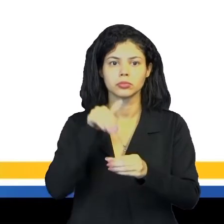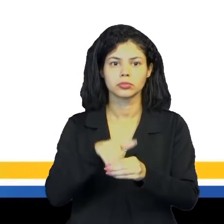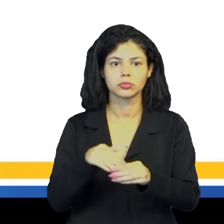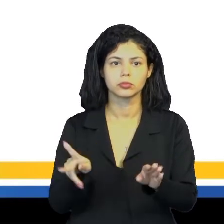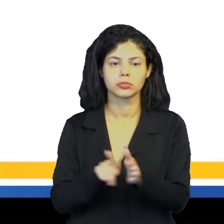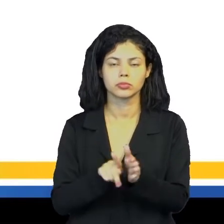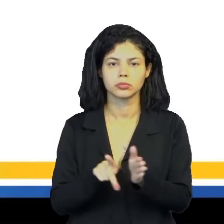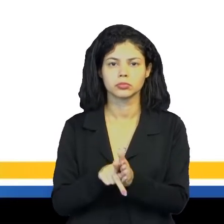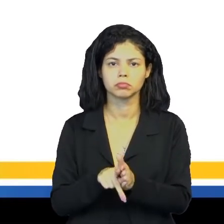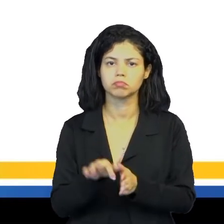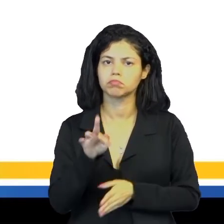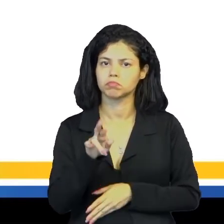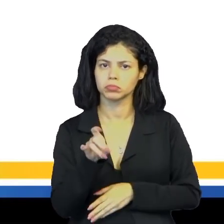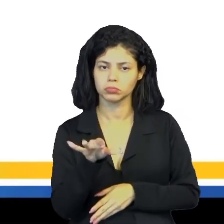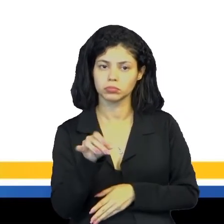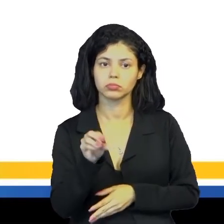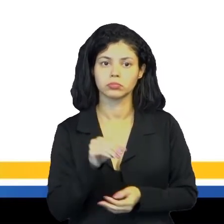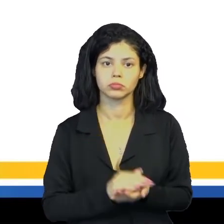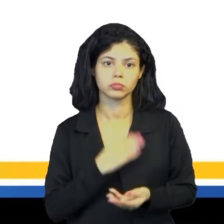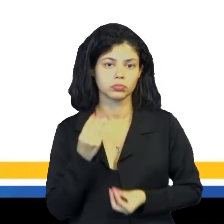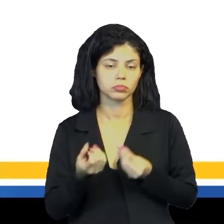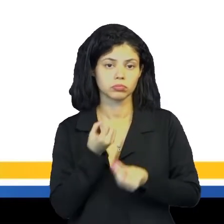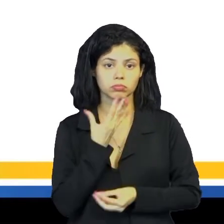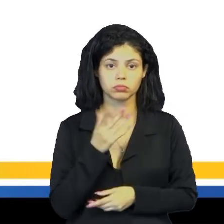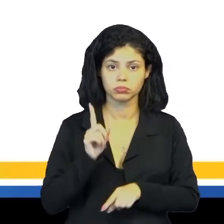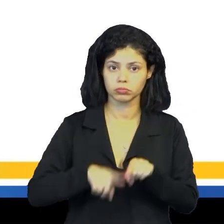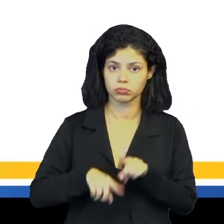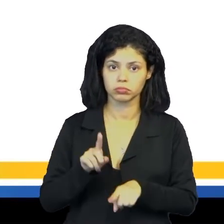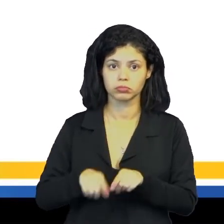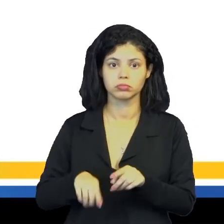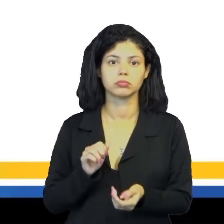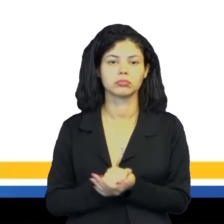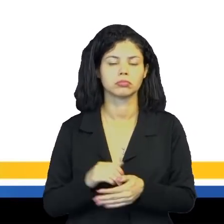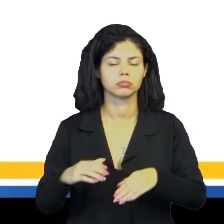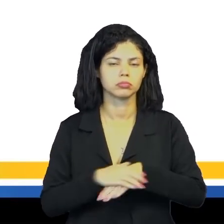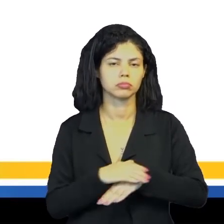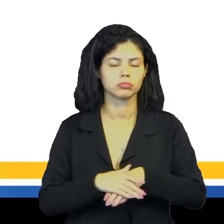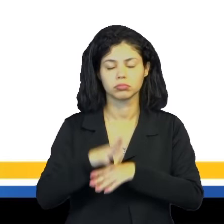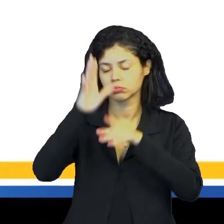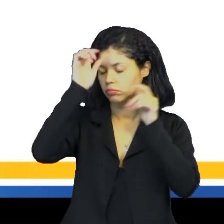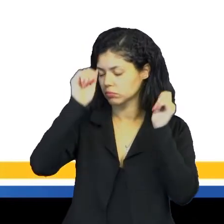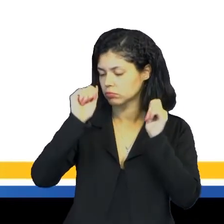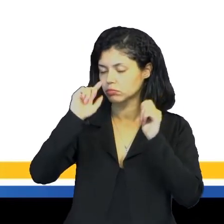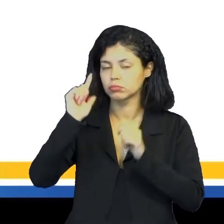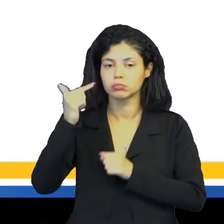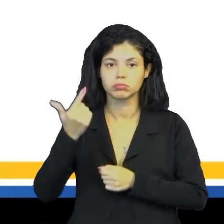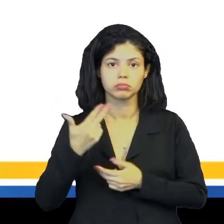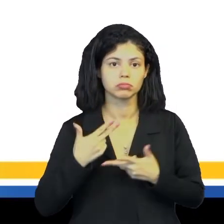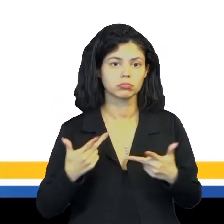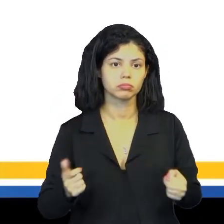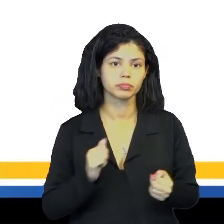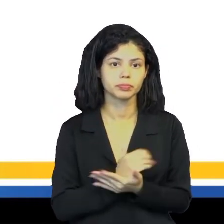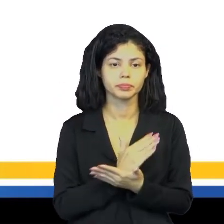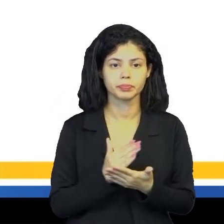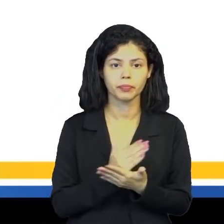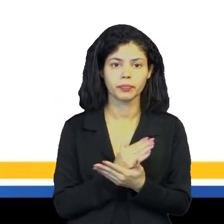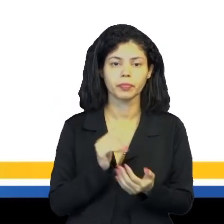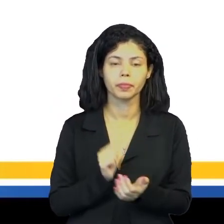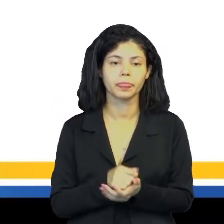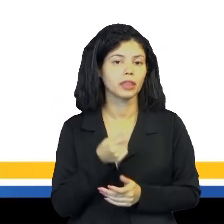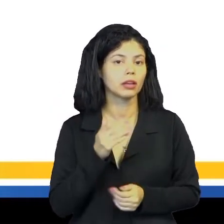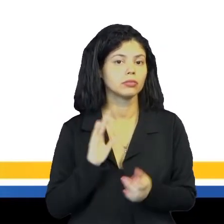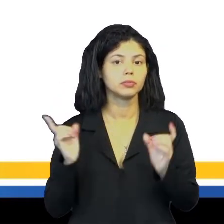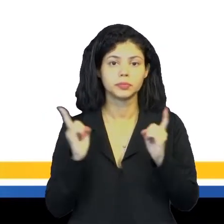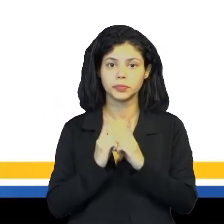seu voto por um favor, como um bem material, sapatos, roupas, chapéus, etc., ou algum tipo de